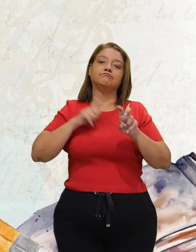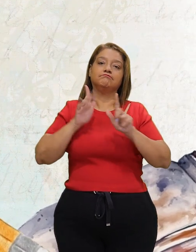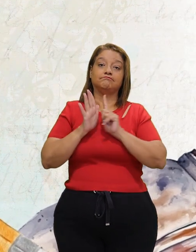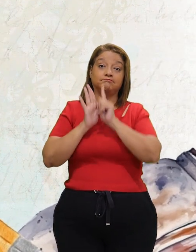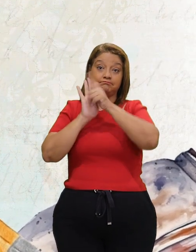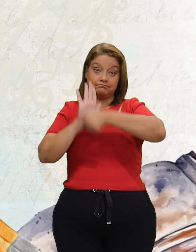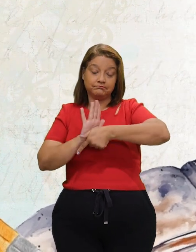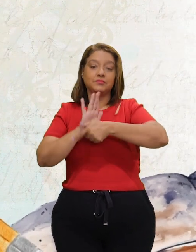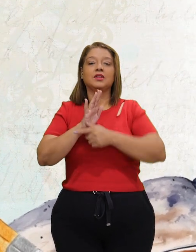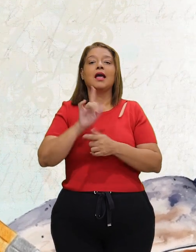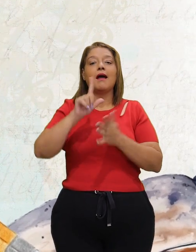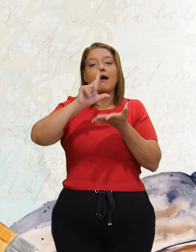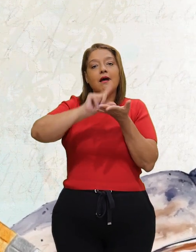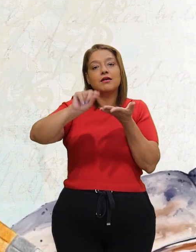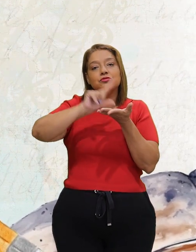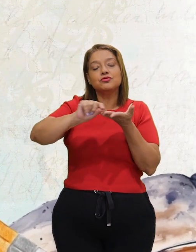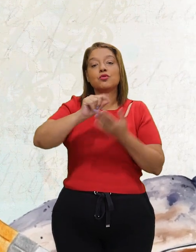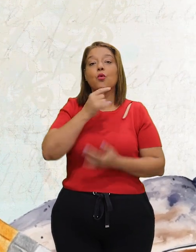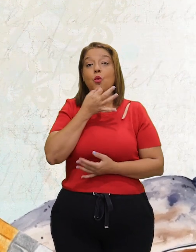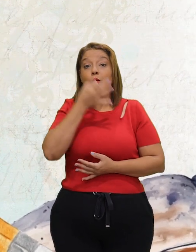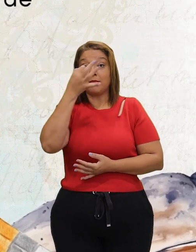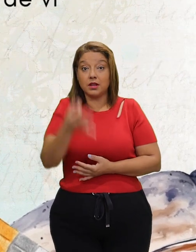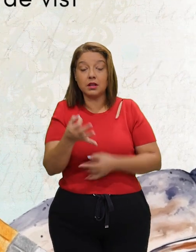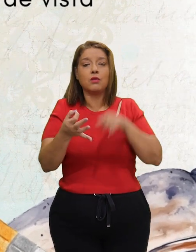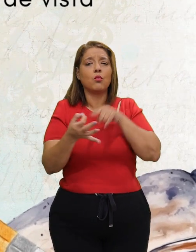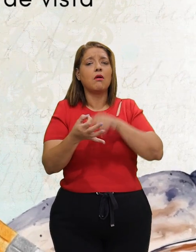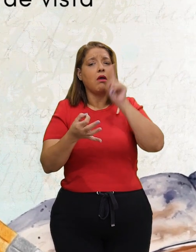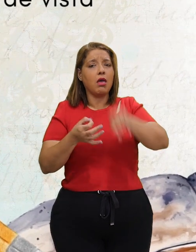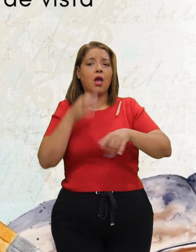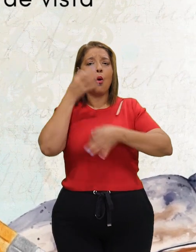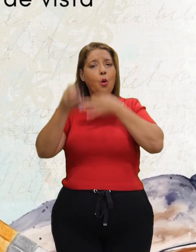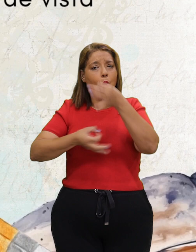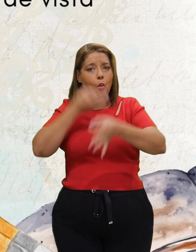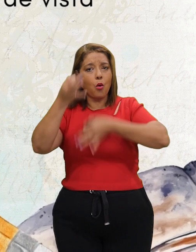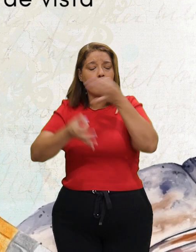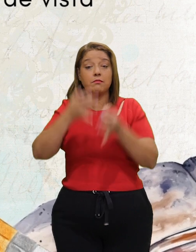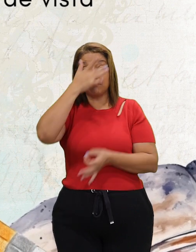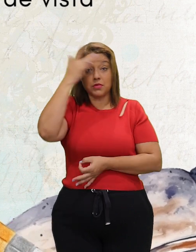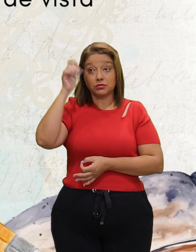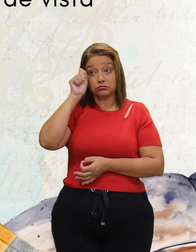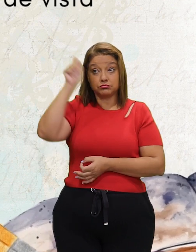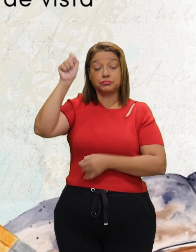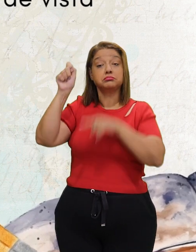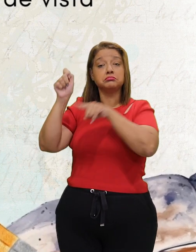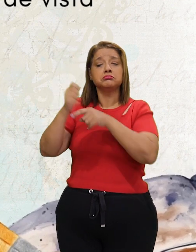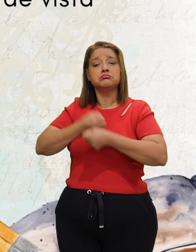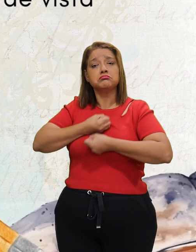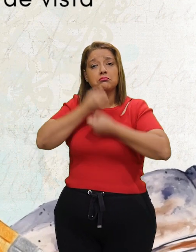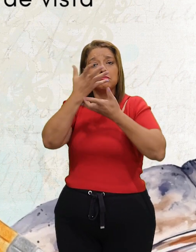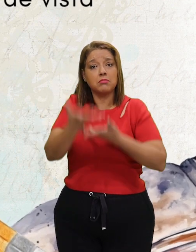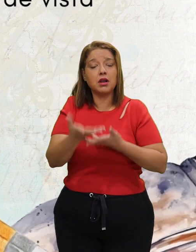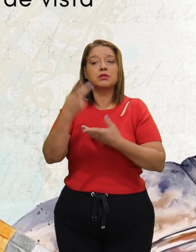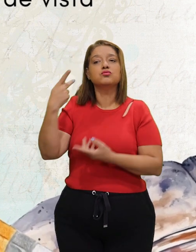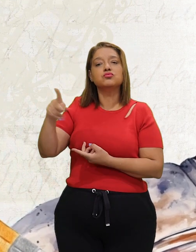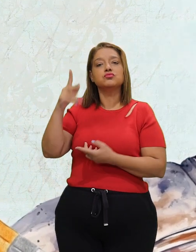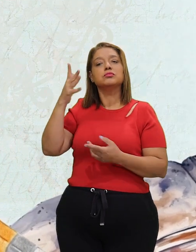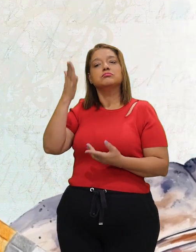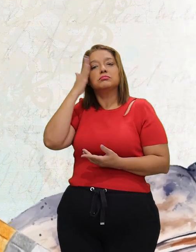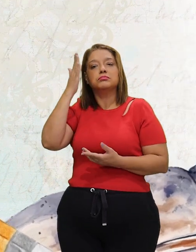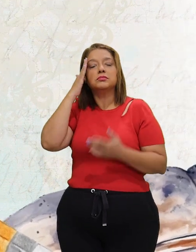Um artigo de opinião é um texto argumentativo em que o autor expressa seu ponto de vista sobre um tema